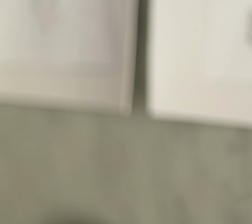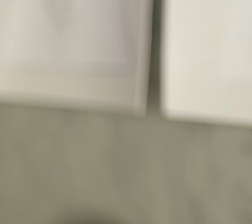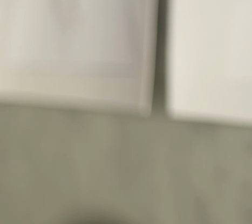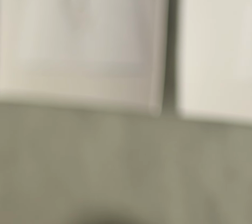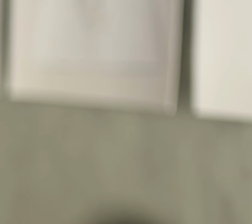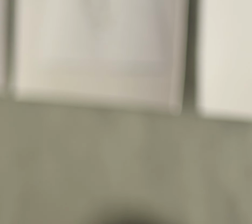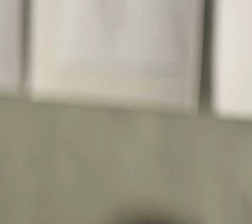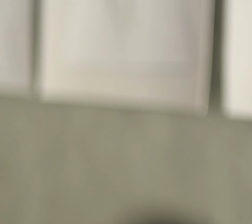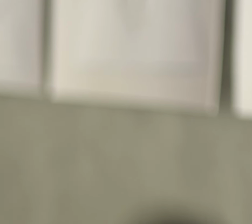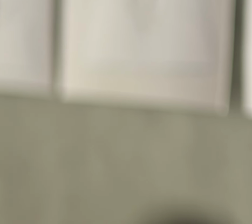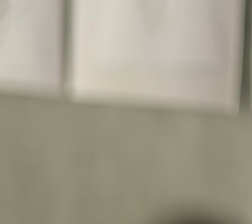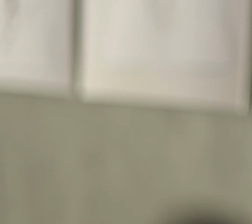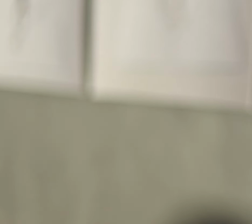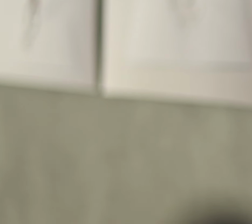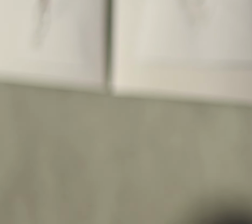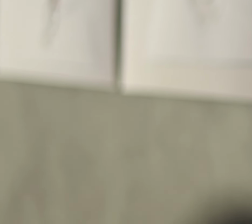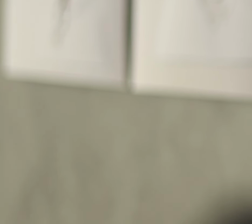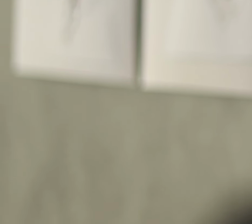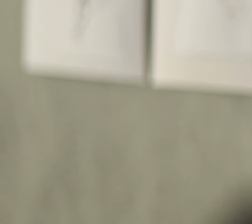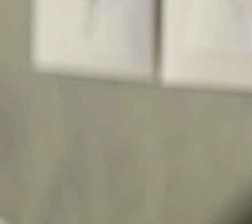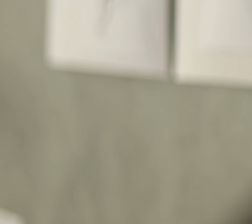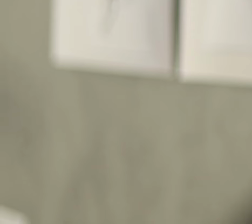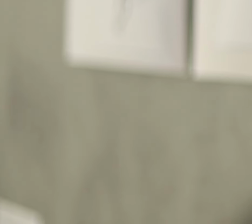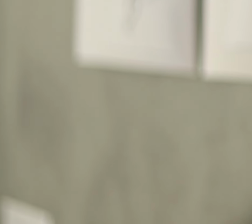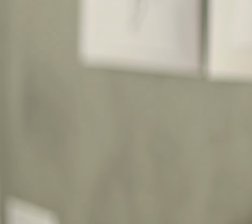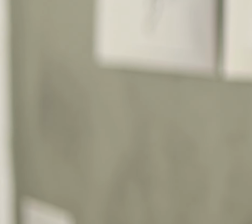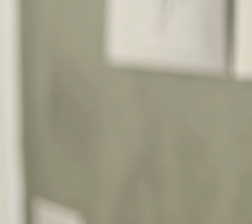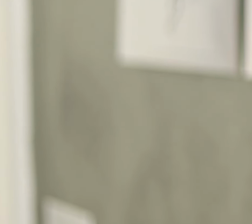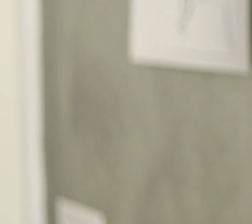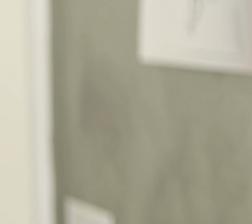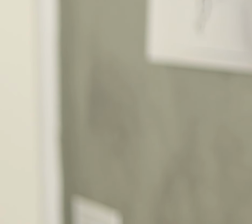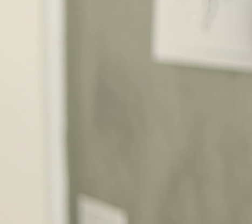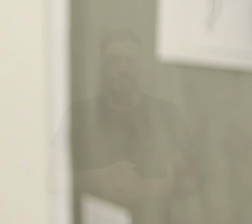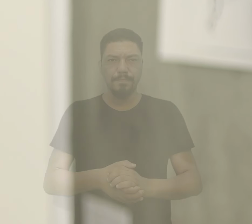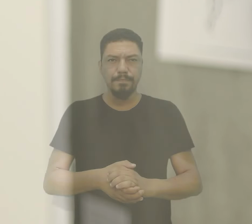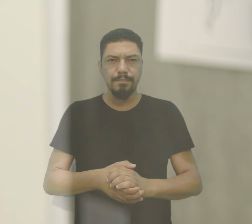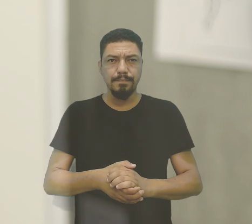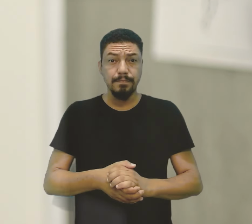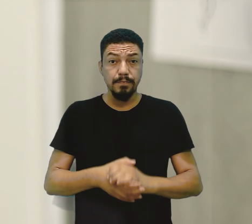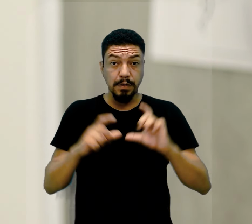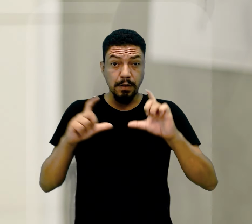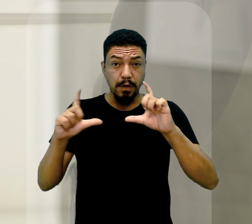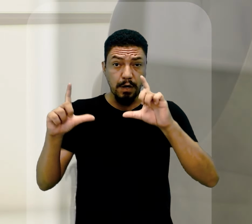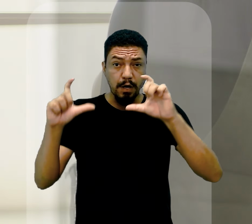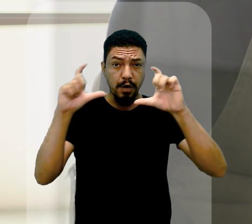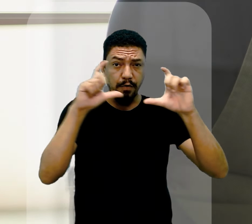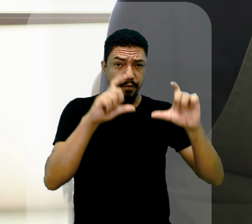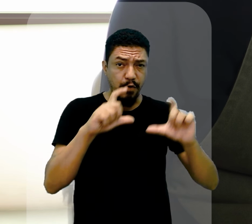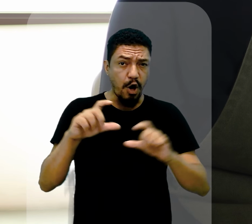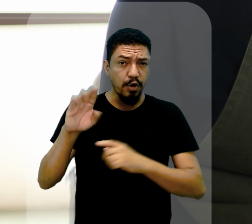Na parede, quadros com trabalhos de Helena. A